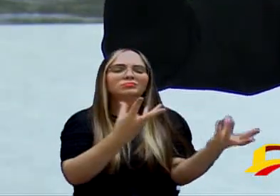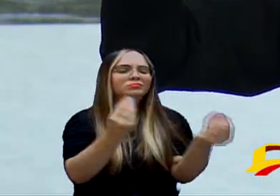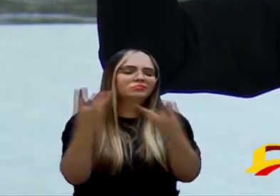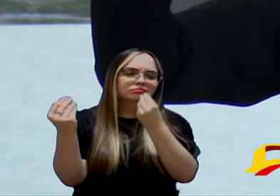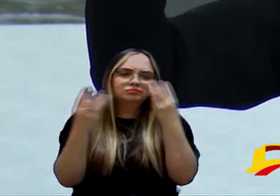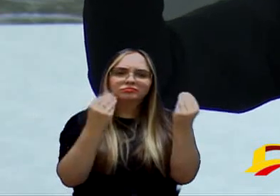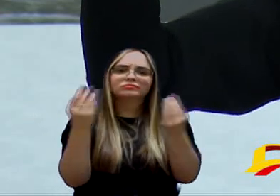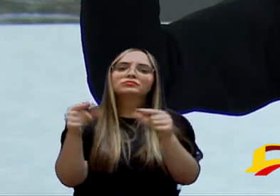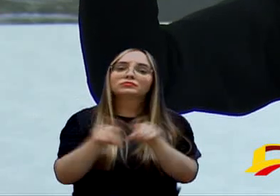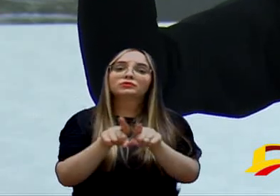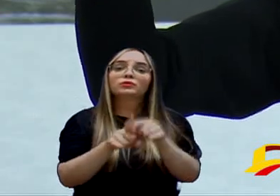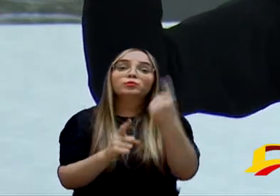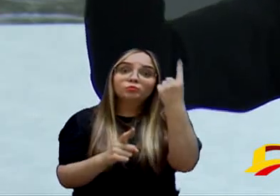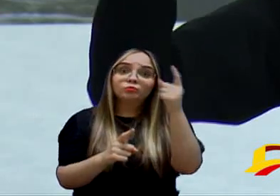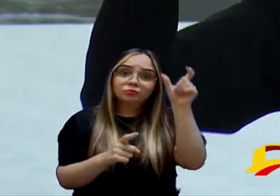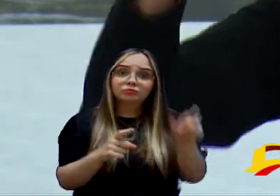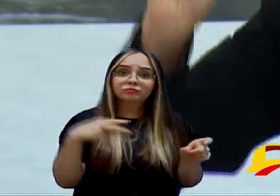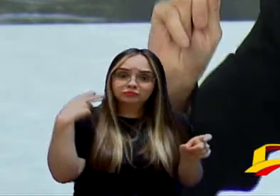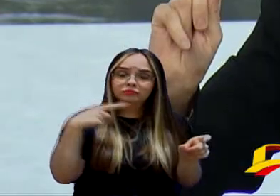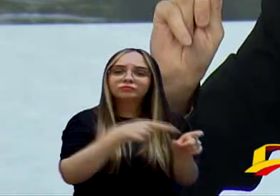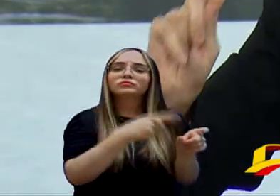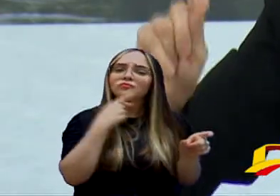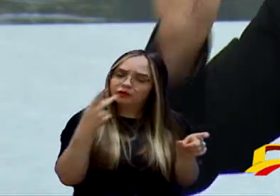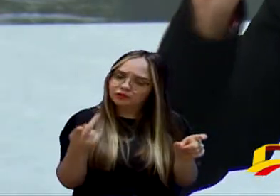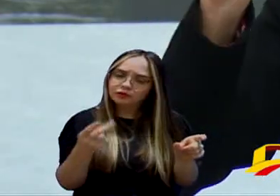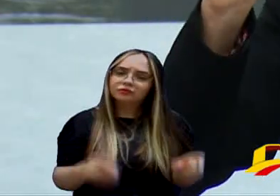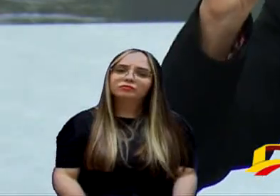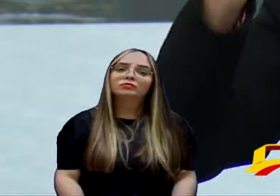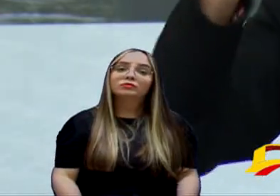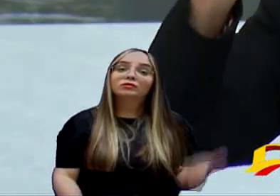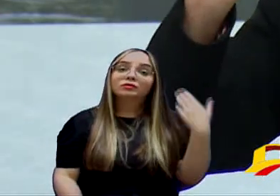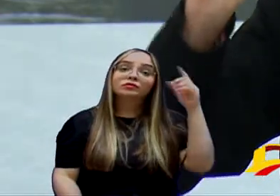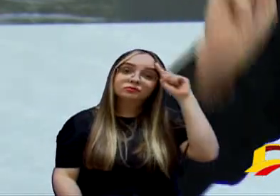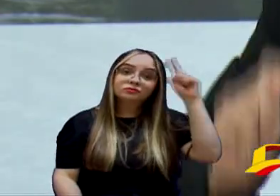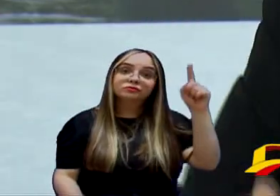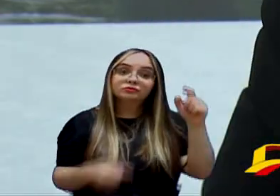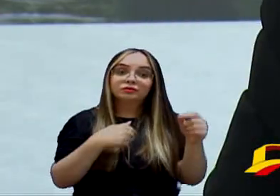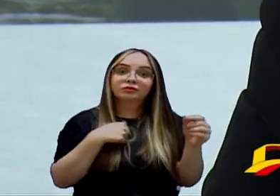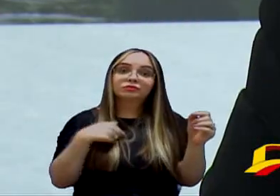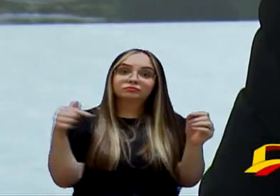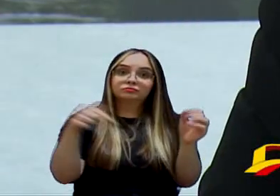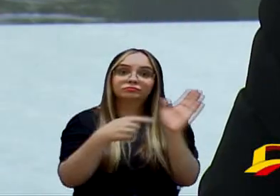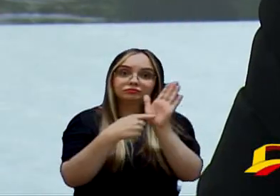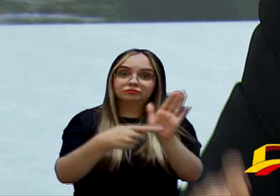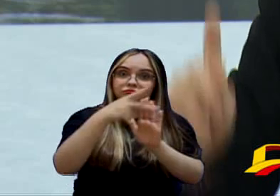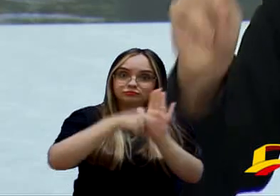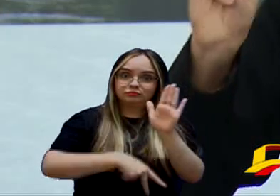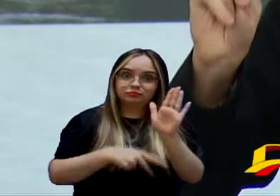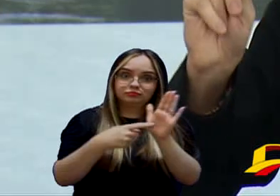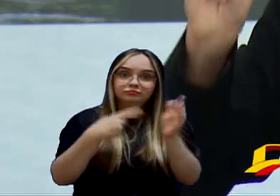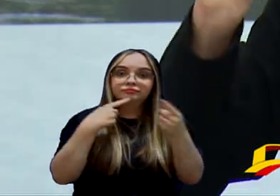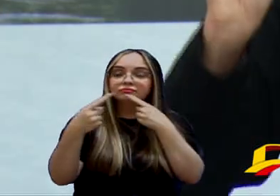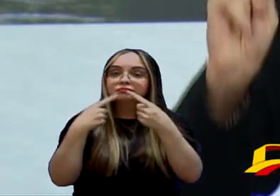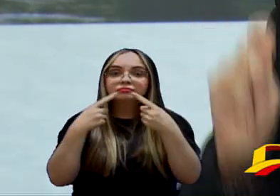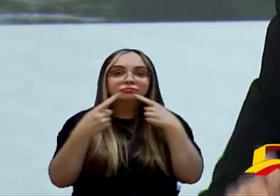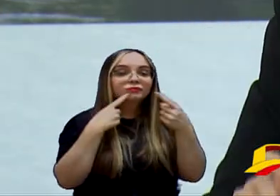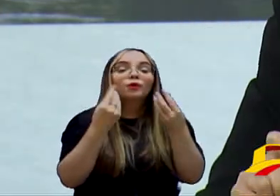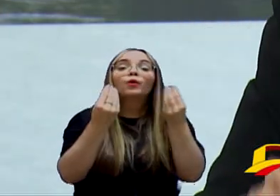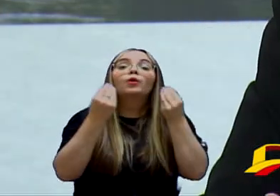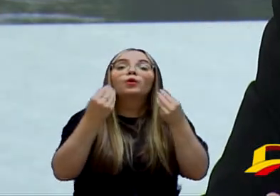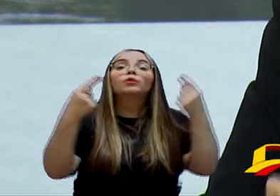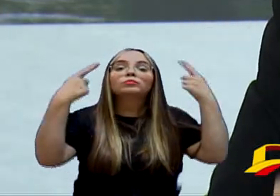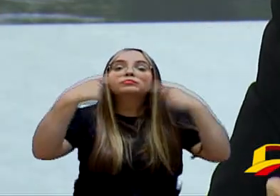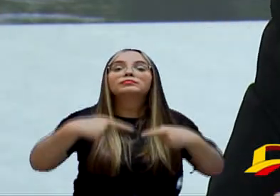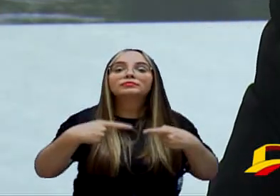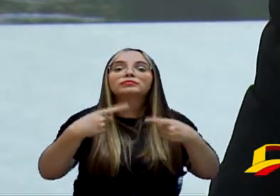inclusive um vereador nesse plenário levantou essa questão no dia que eu trouxe um projeto para discutir Como enfrentar